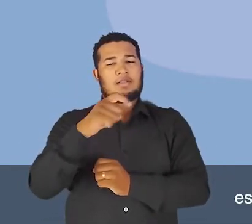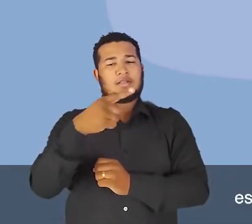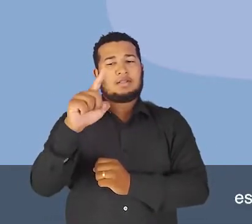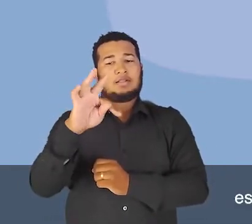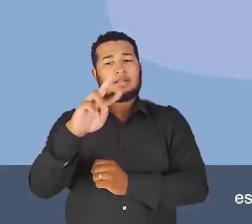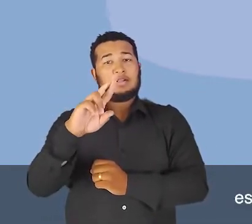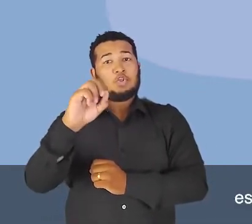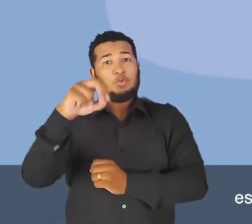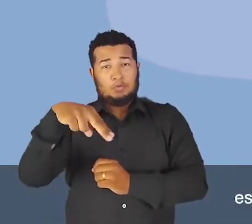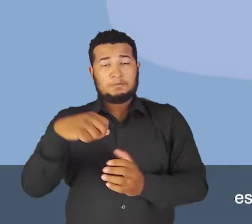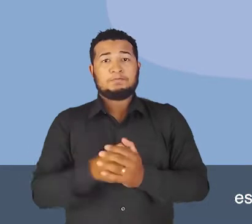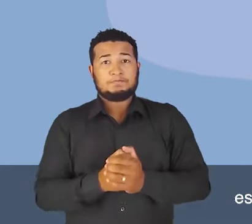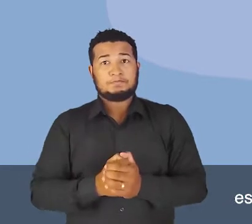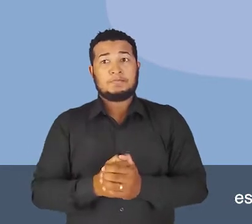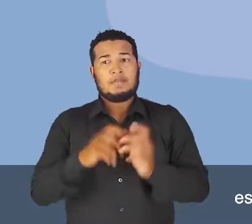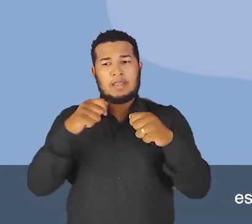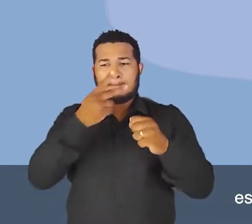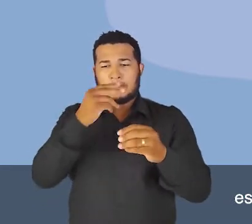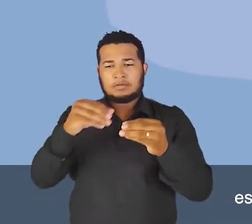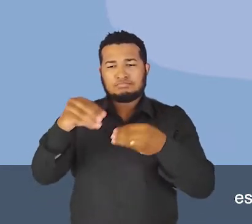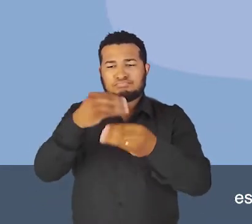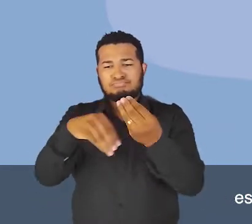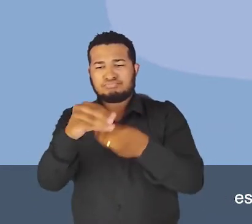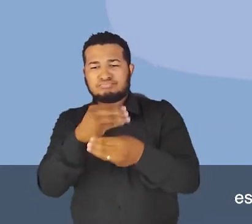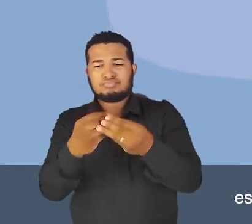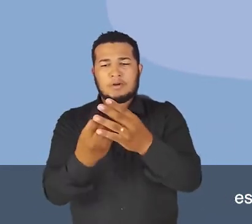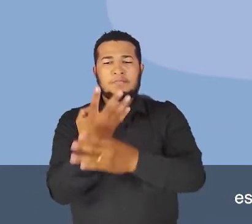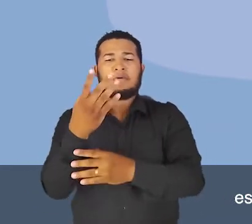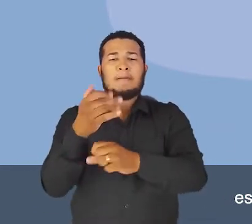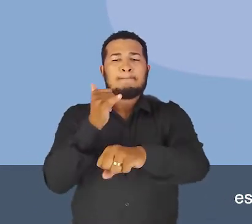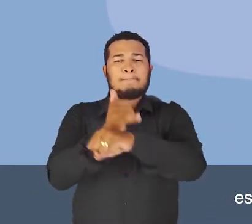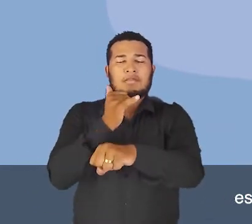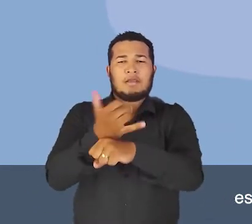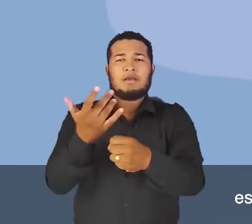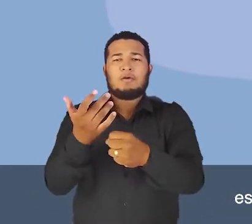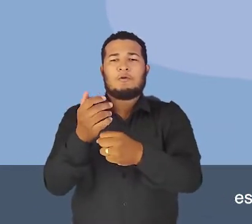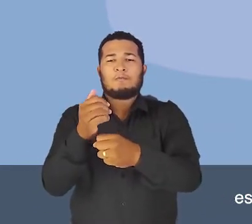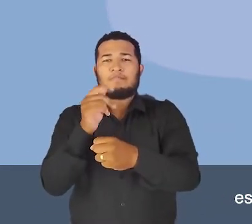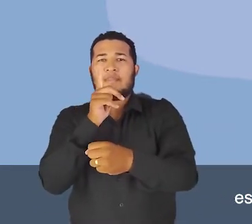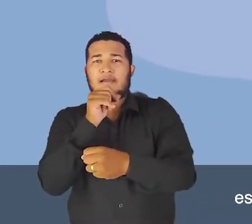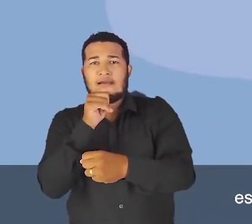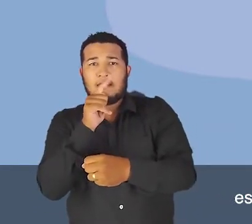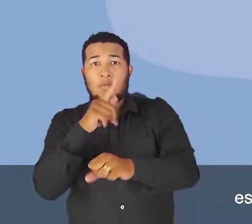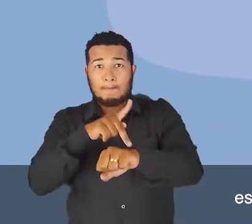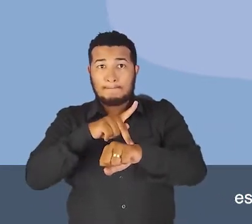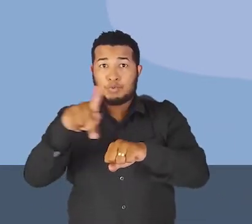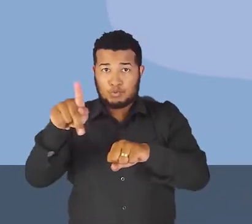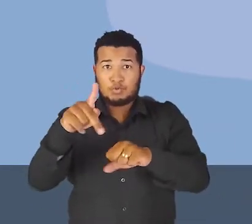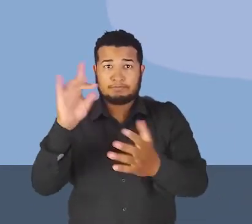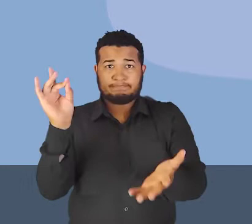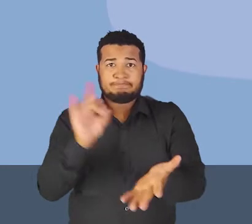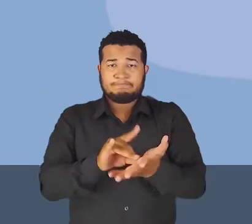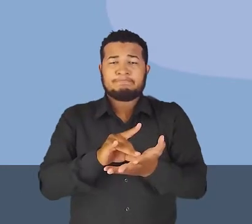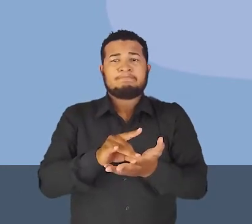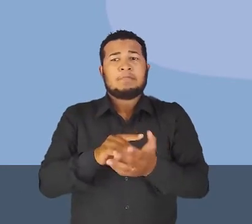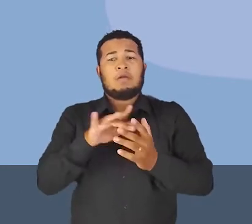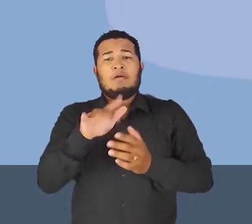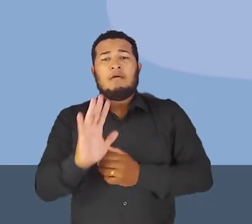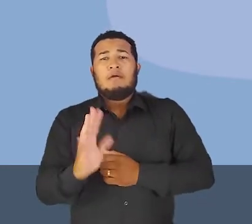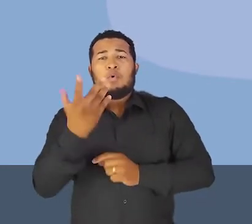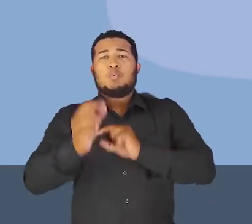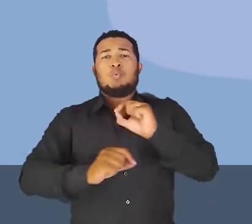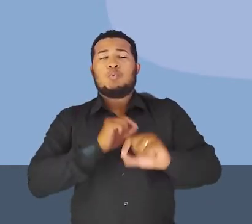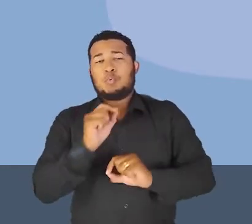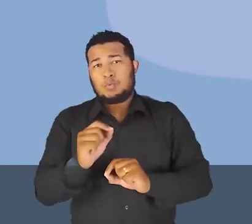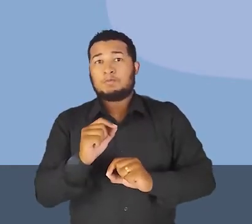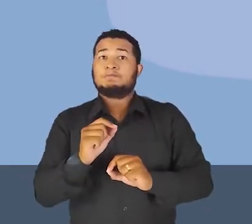Essa solução, ela pode ser uma solução de um outro metal, pode ser água, tá? Pode ser água pura. Então, o que tende a acontecer aí?